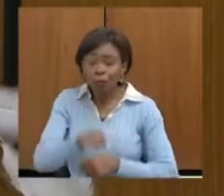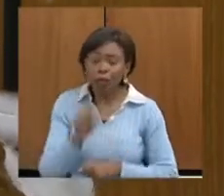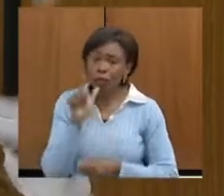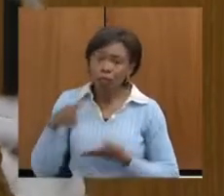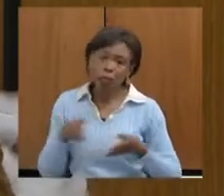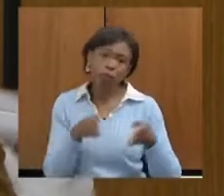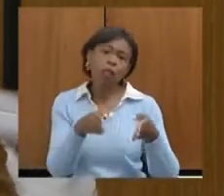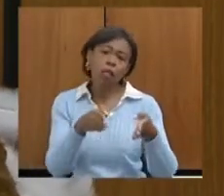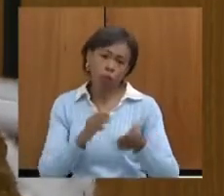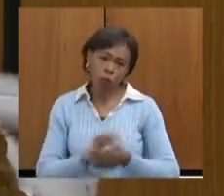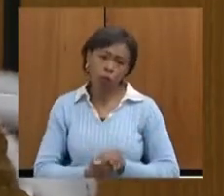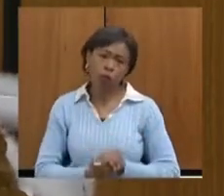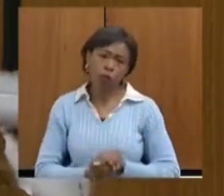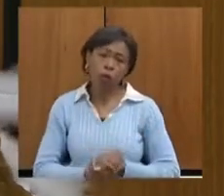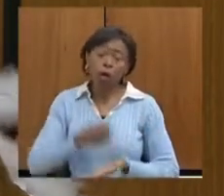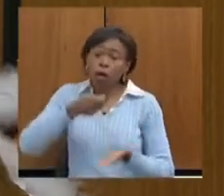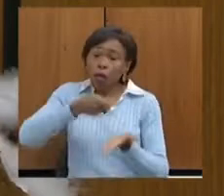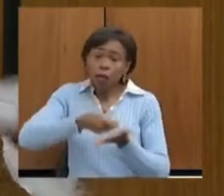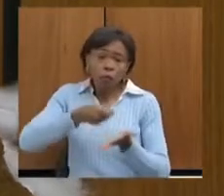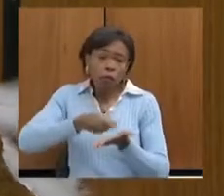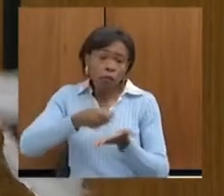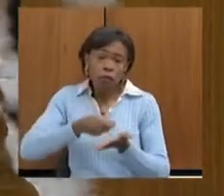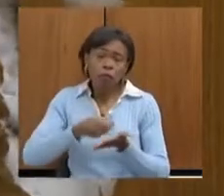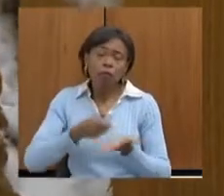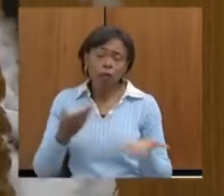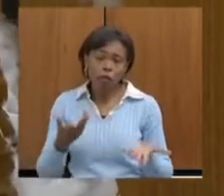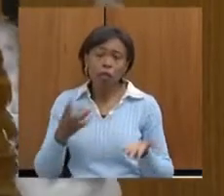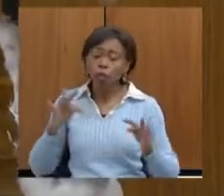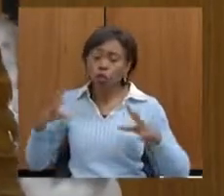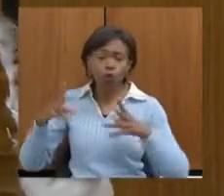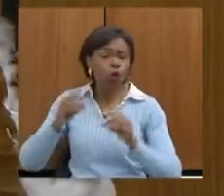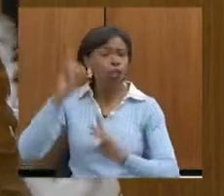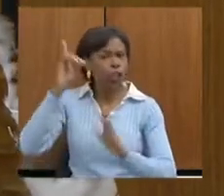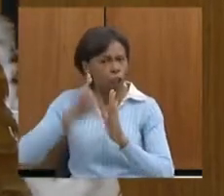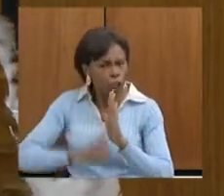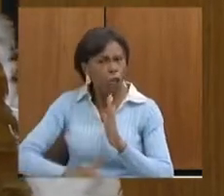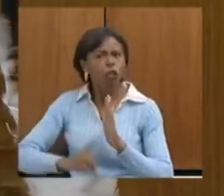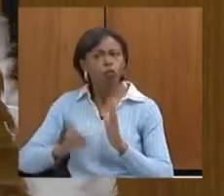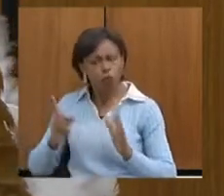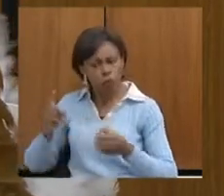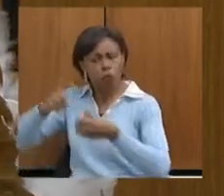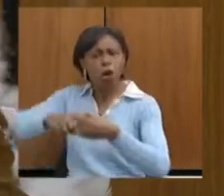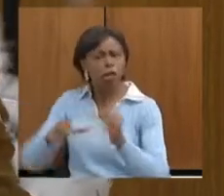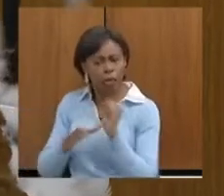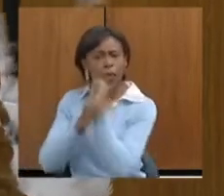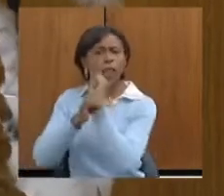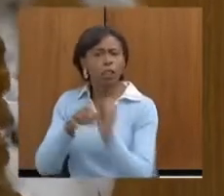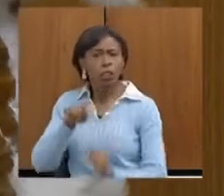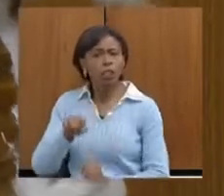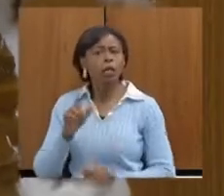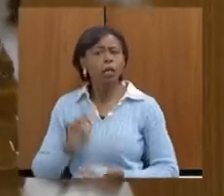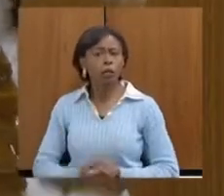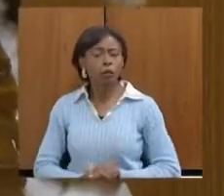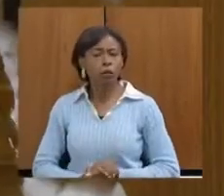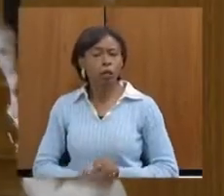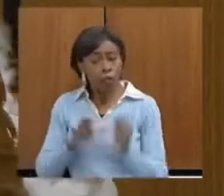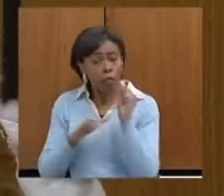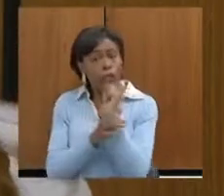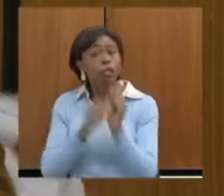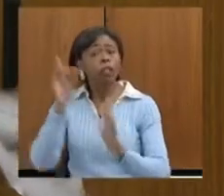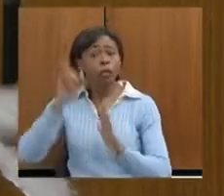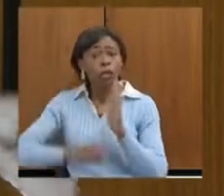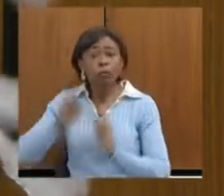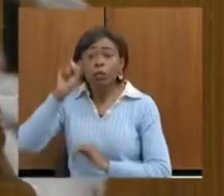então é o dever de todos os direitos restabelecidos e com garantia de direito